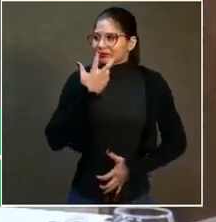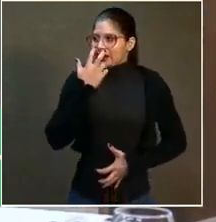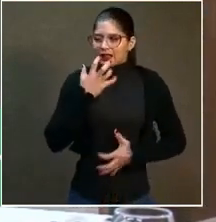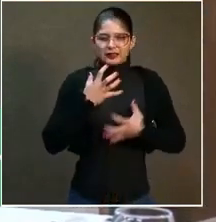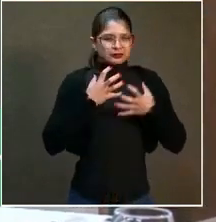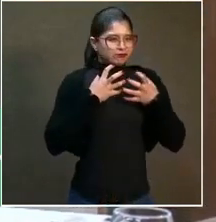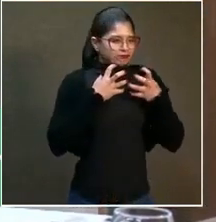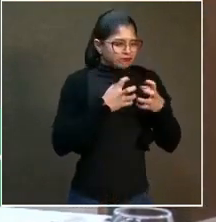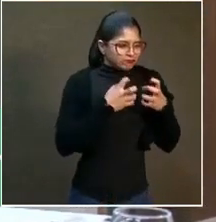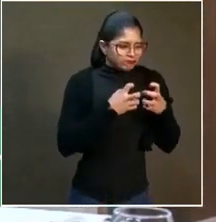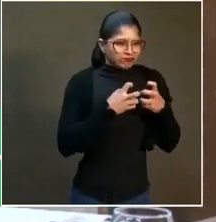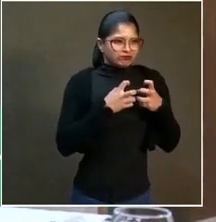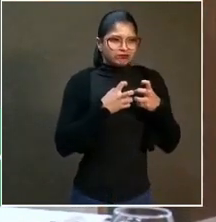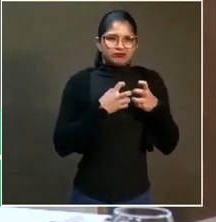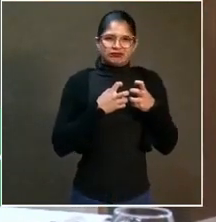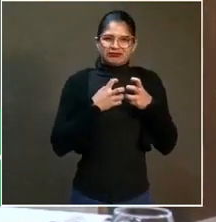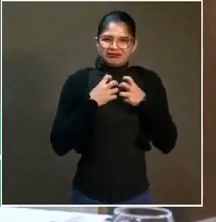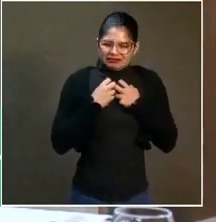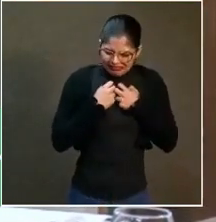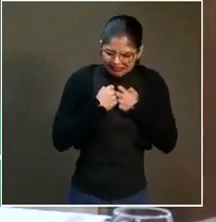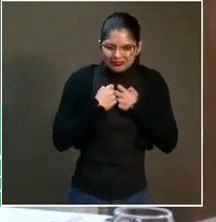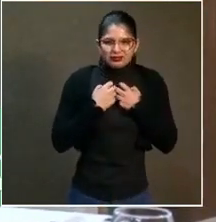A Kelly falou aqui.